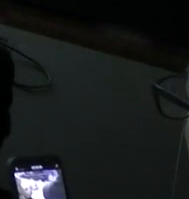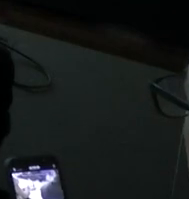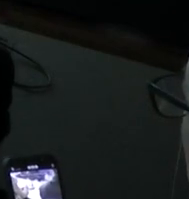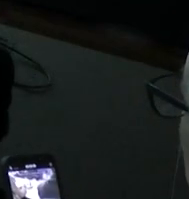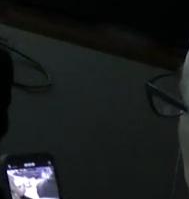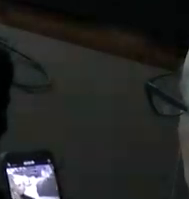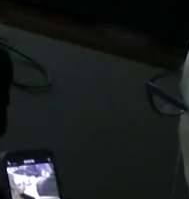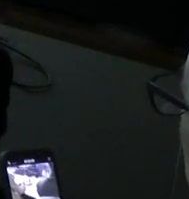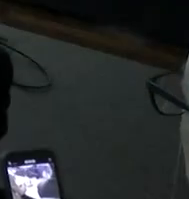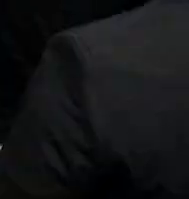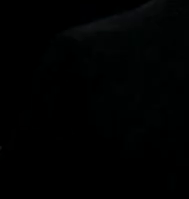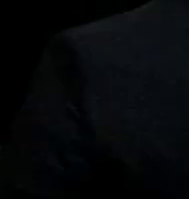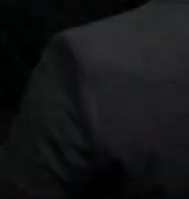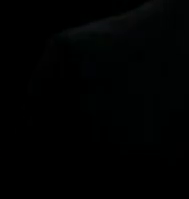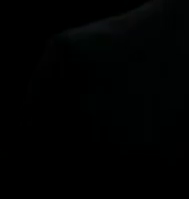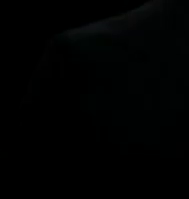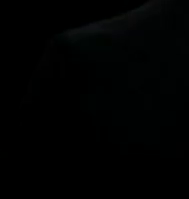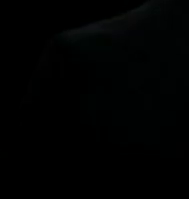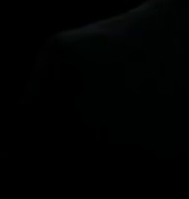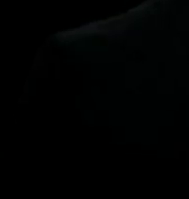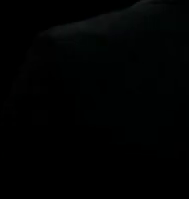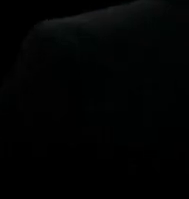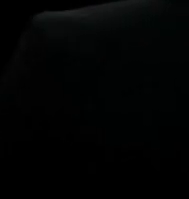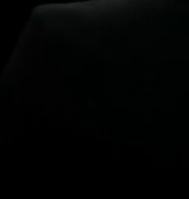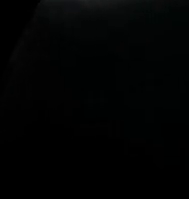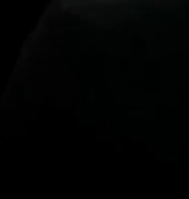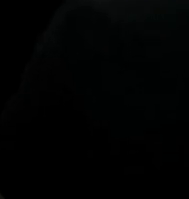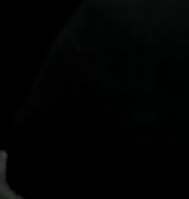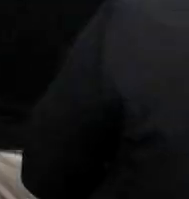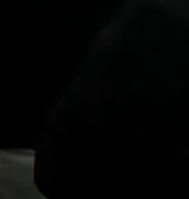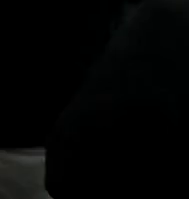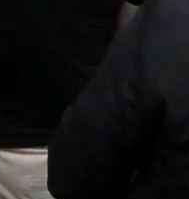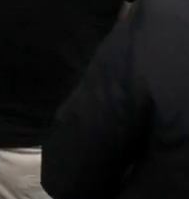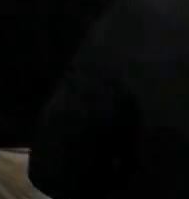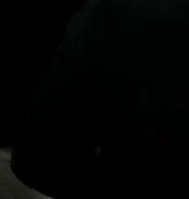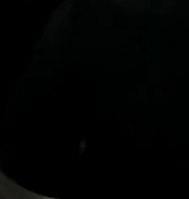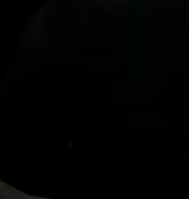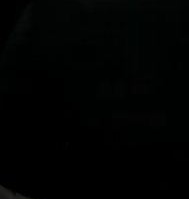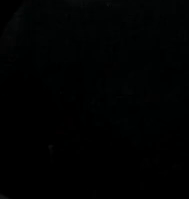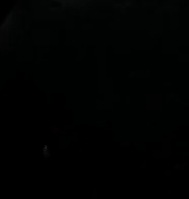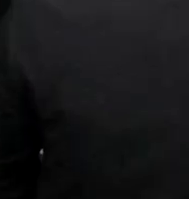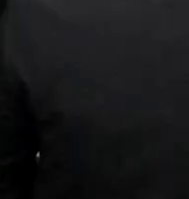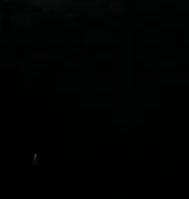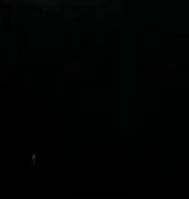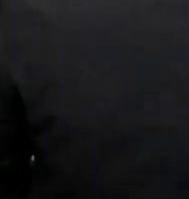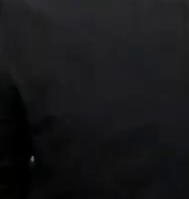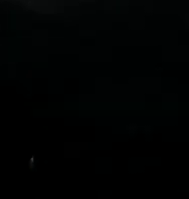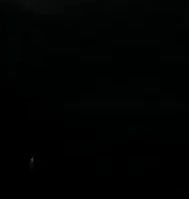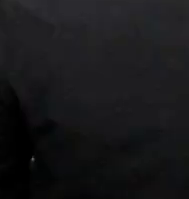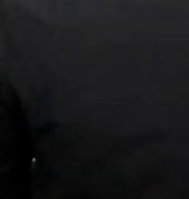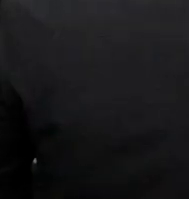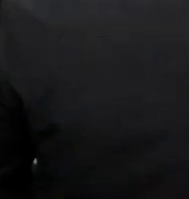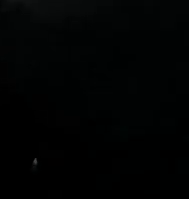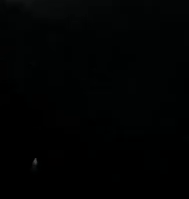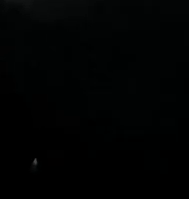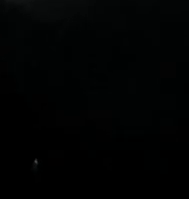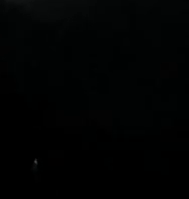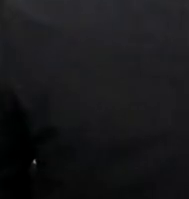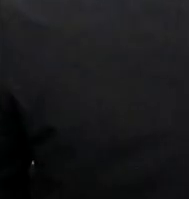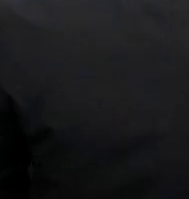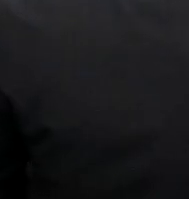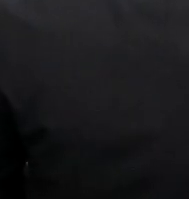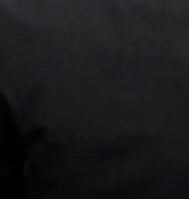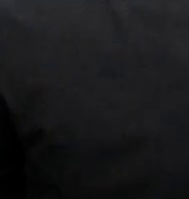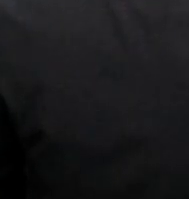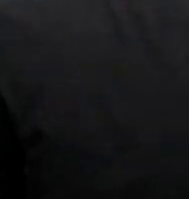Quero saudar a mesa através do nosso querido deputado Fred Pacheco, que